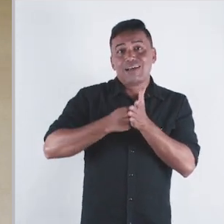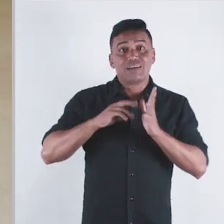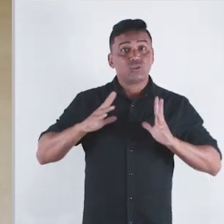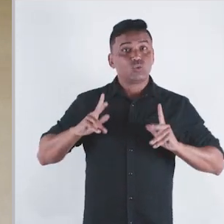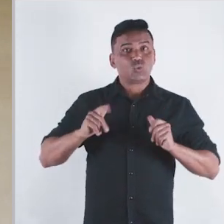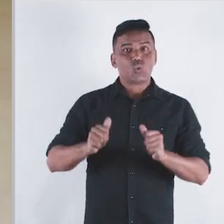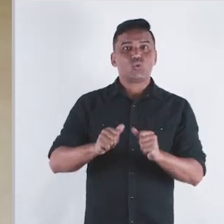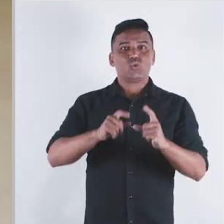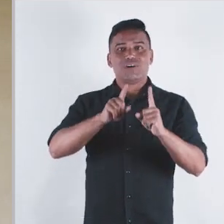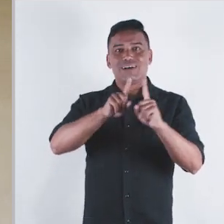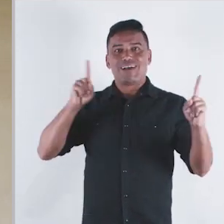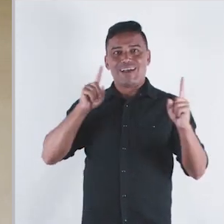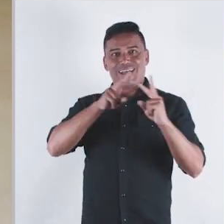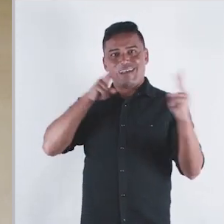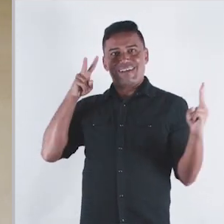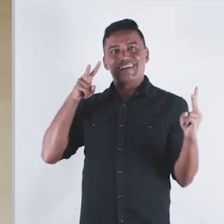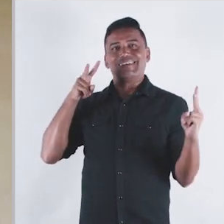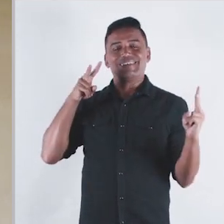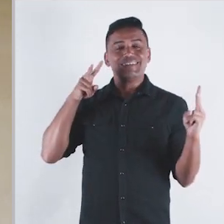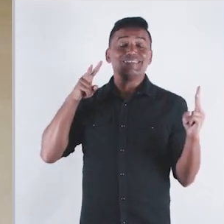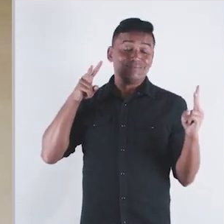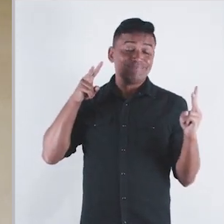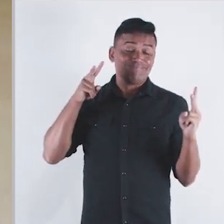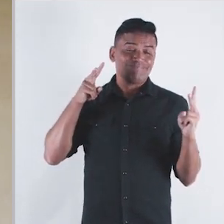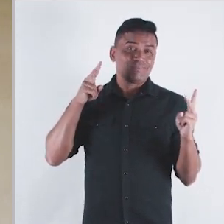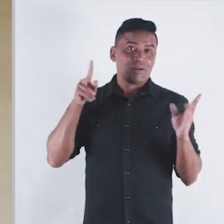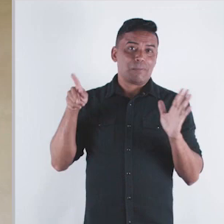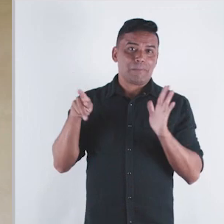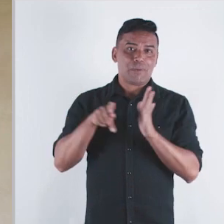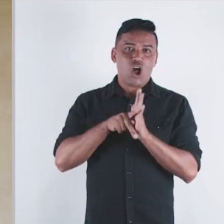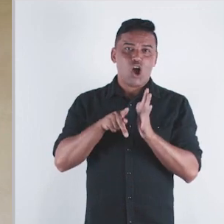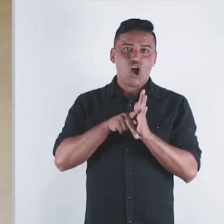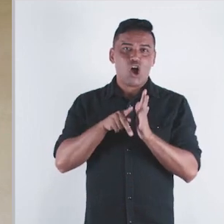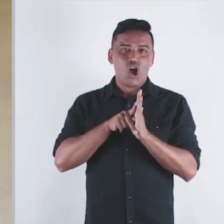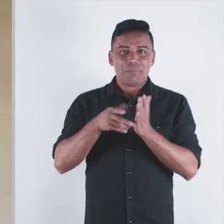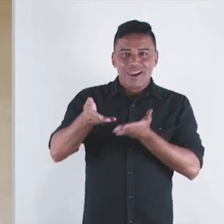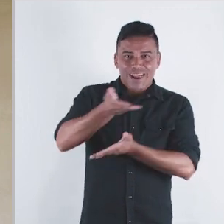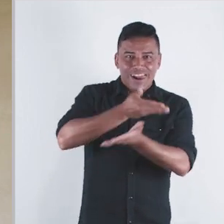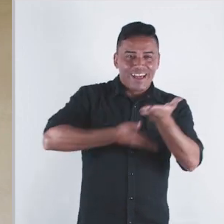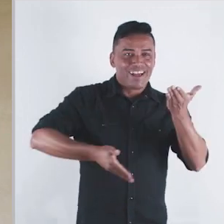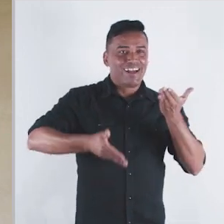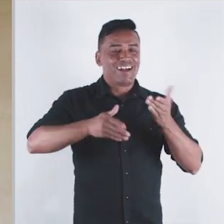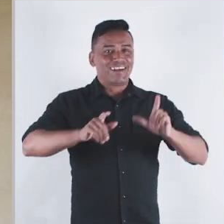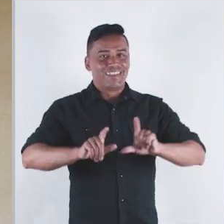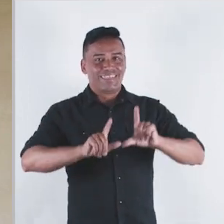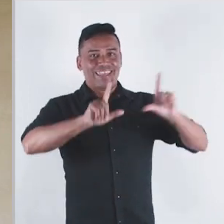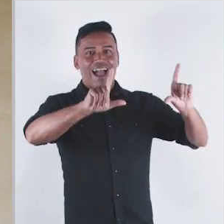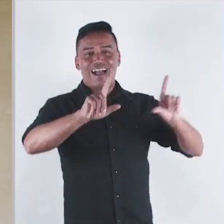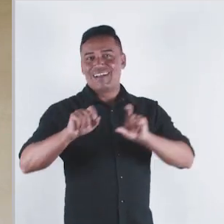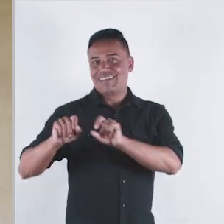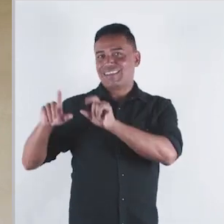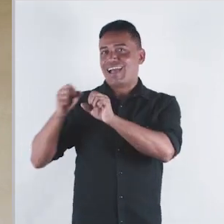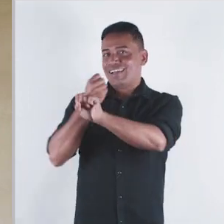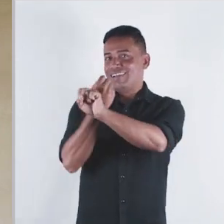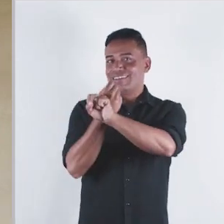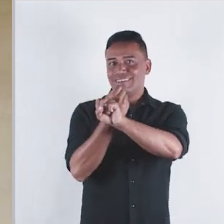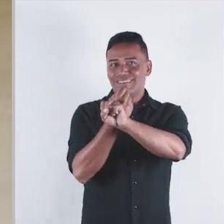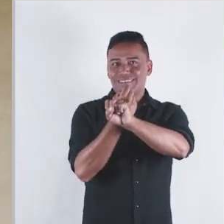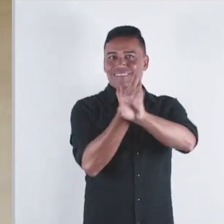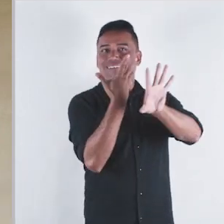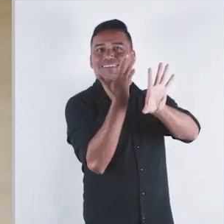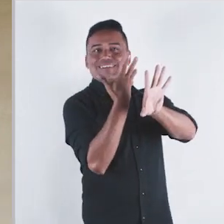mediado, né? A partir da mediação das telas e dos